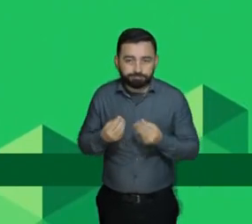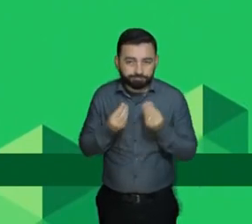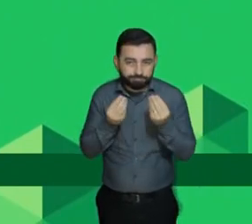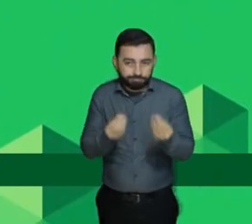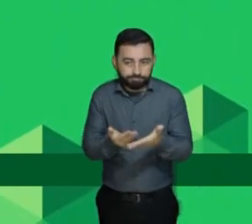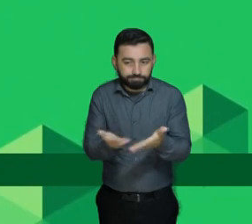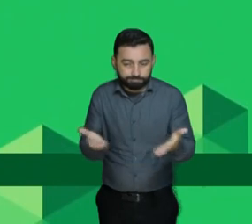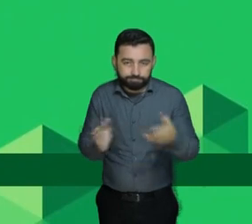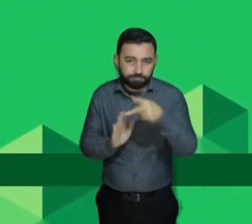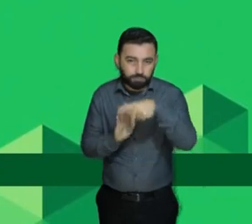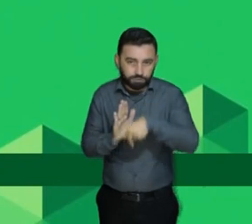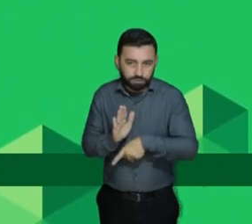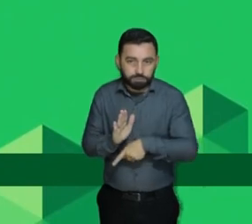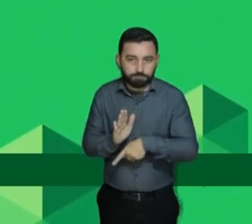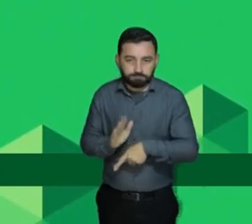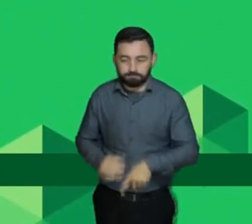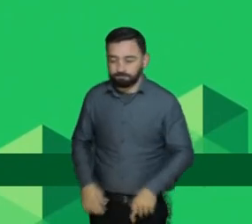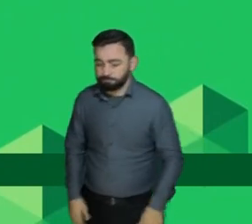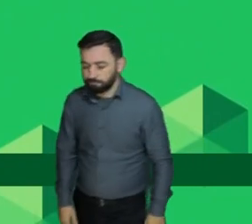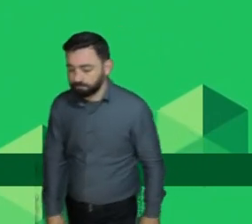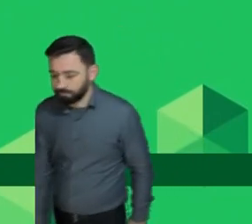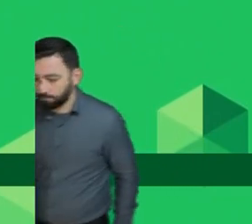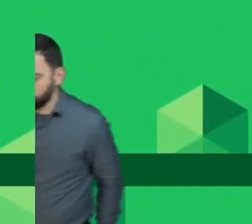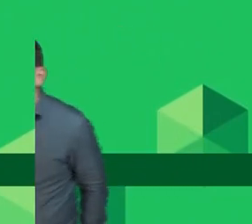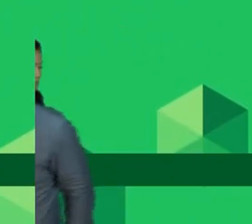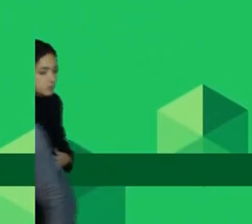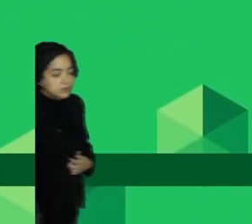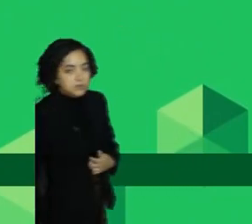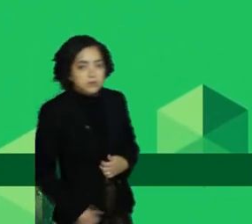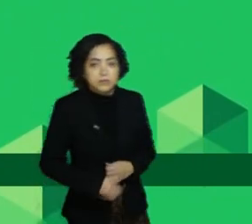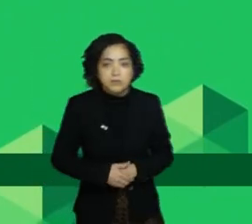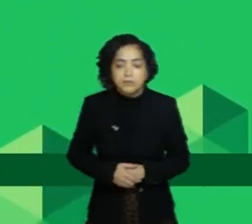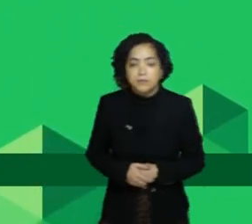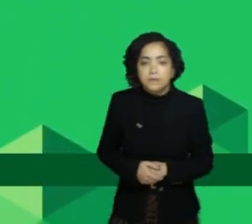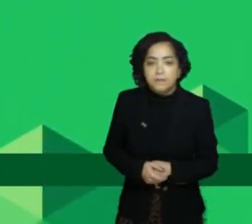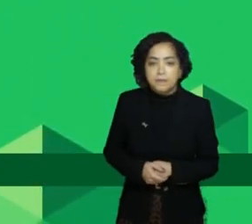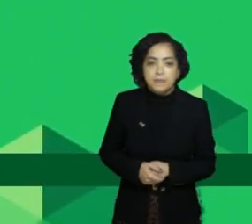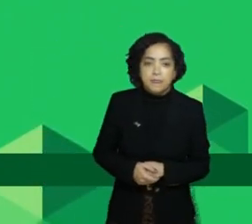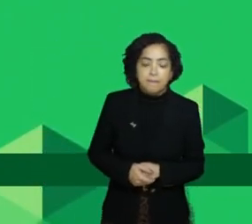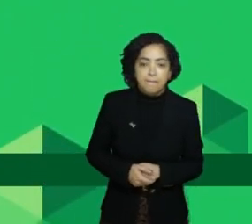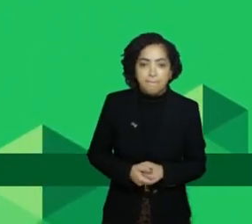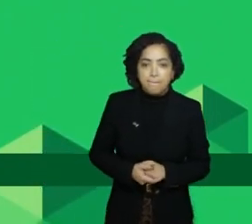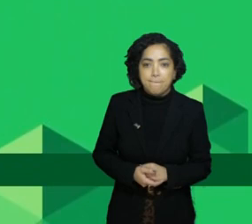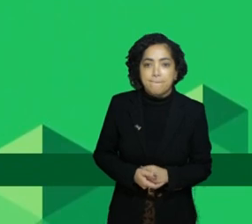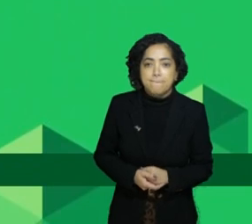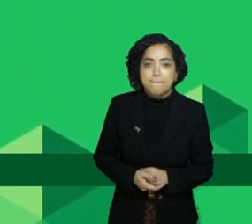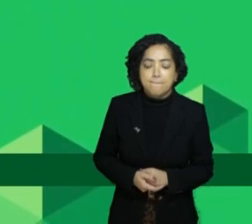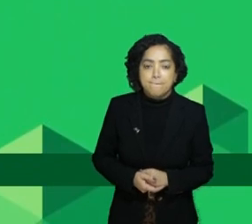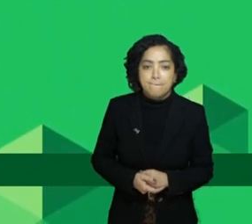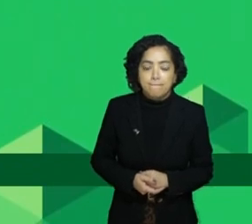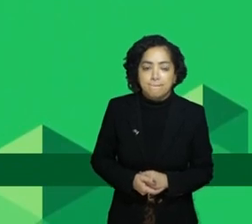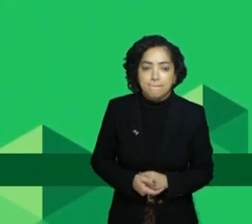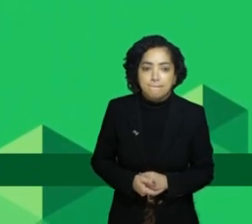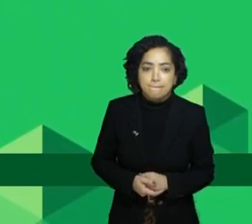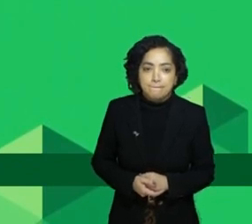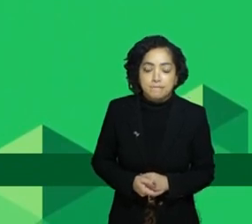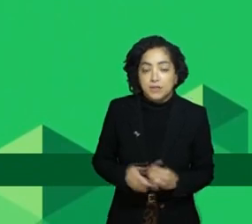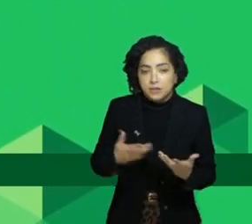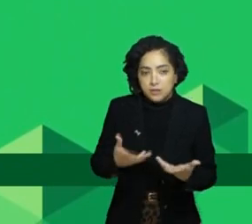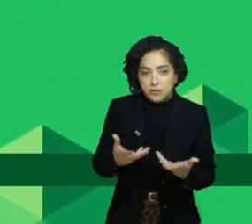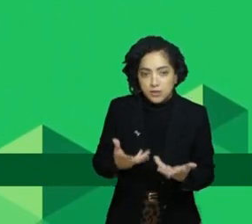projeto proporcionado gratuitamente pela nossa universidade comunitária. Quero